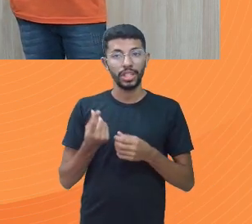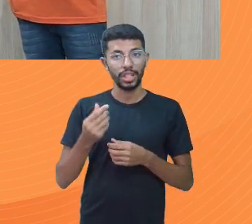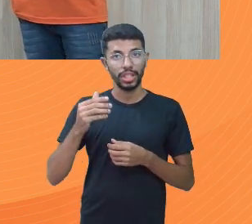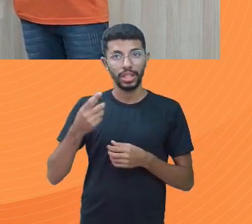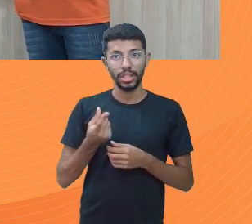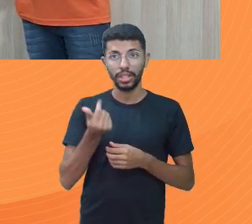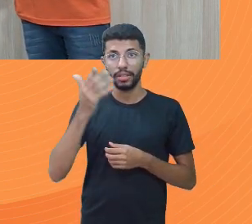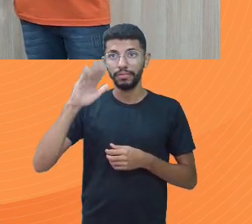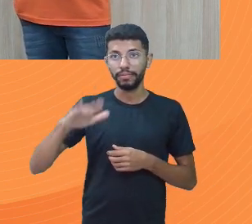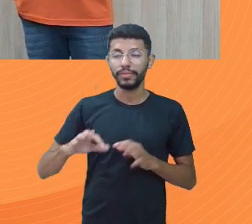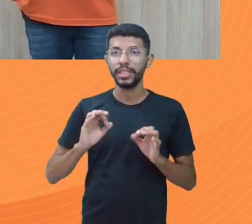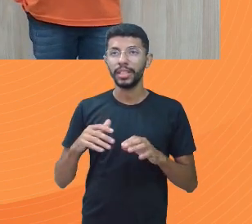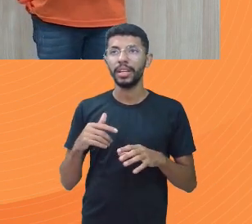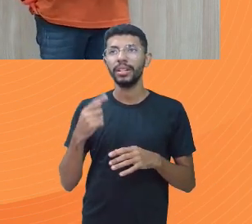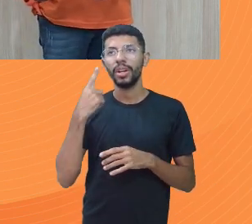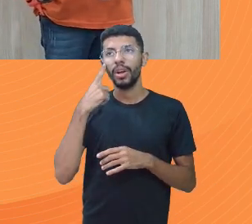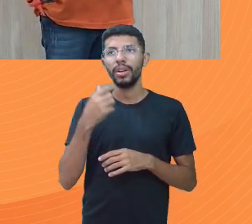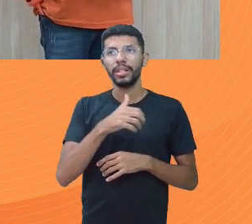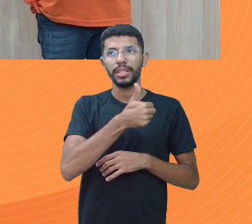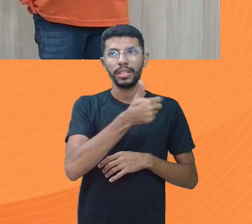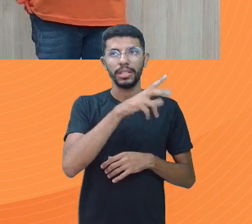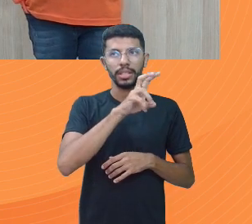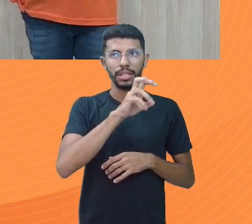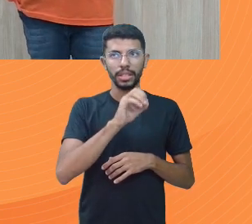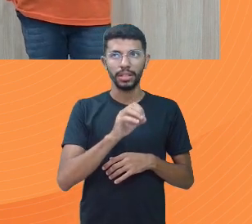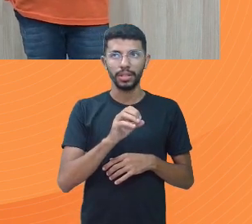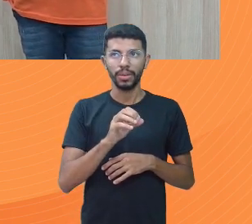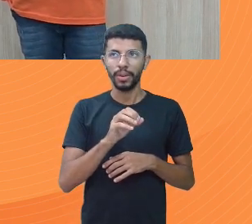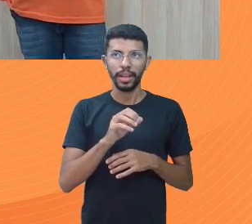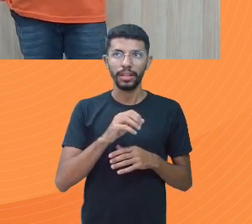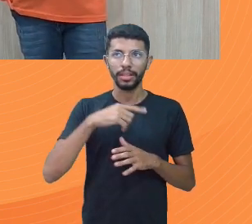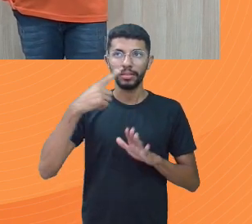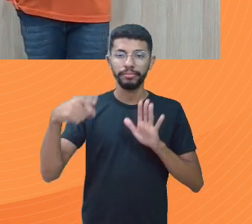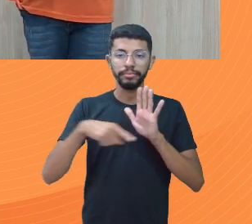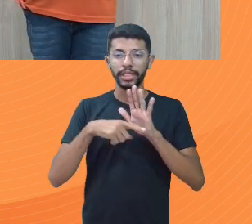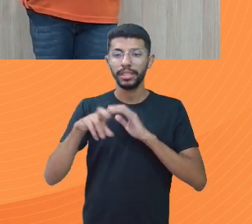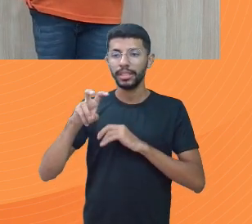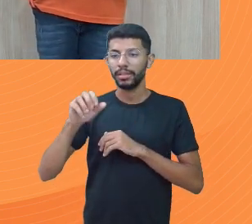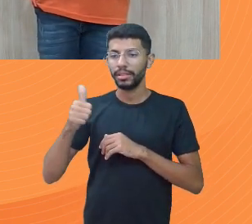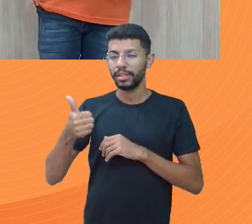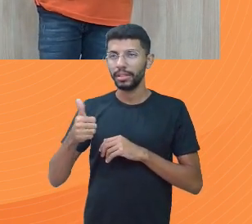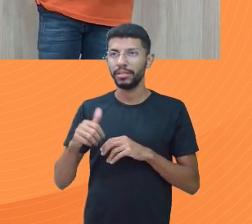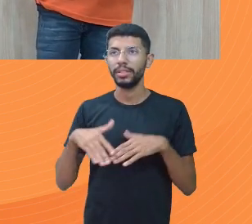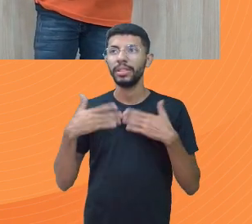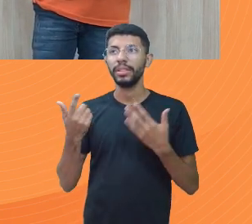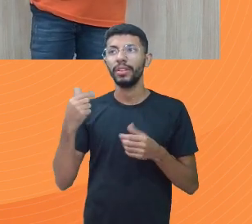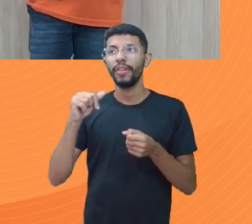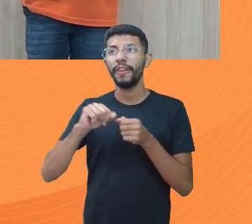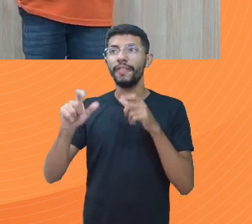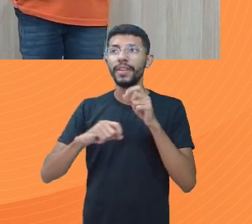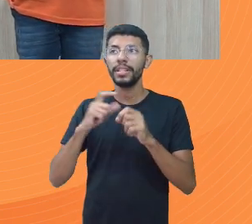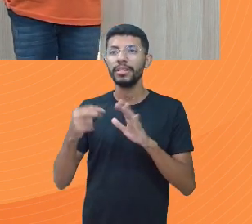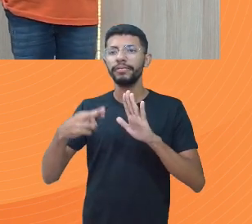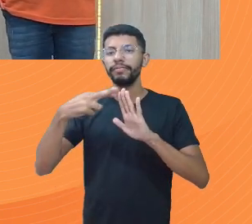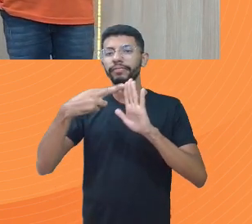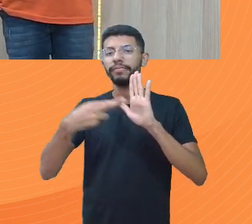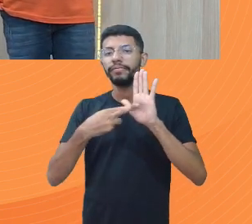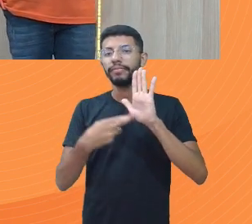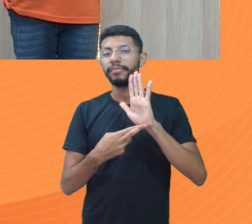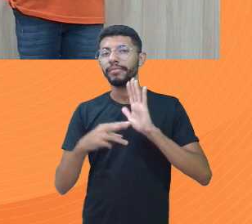porcentagem de 51 em relação a 150? Então, eu vou para a velha e boa regrinha de